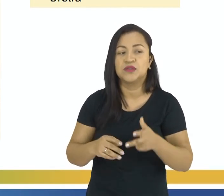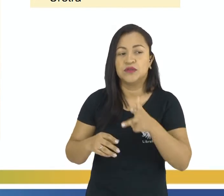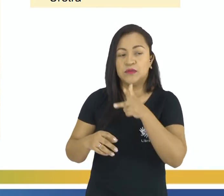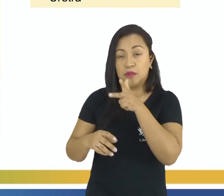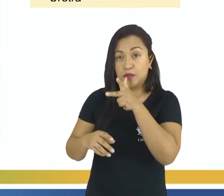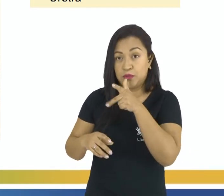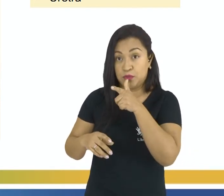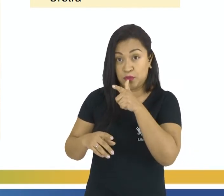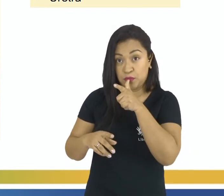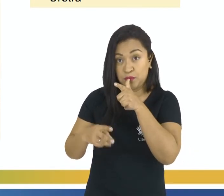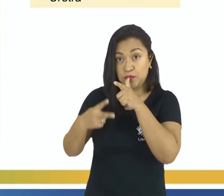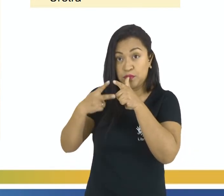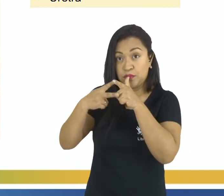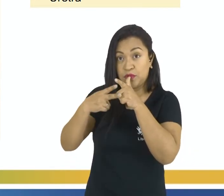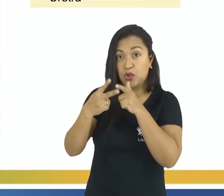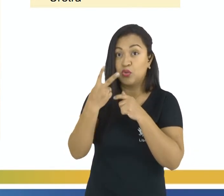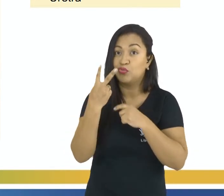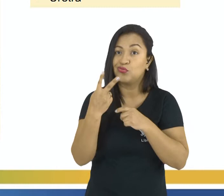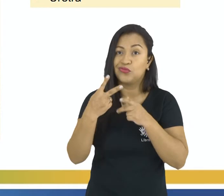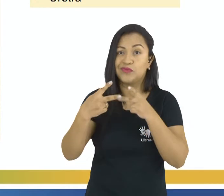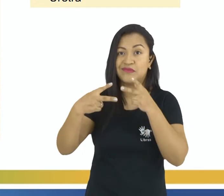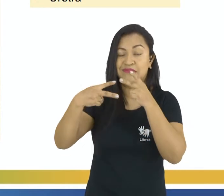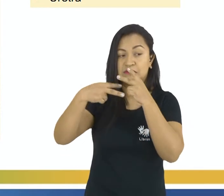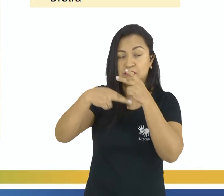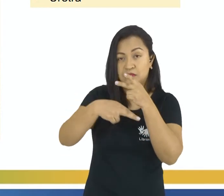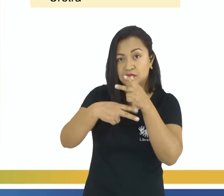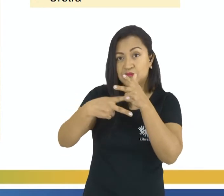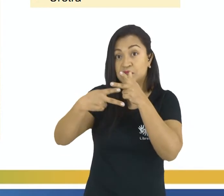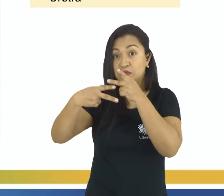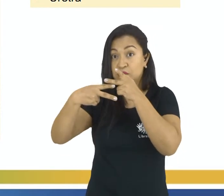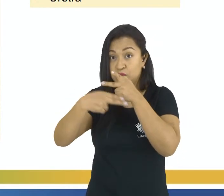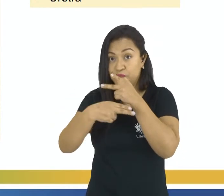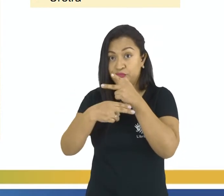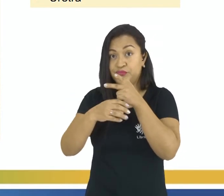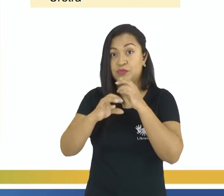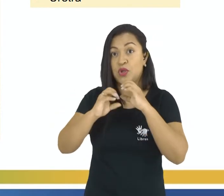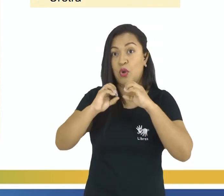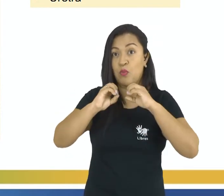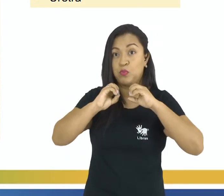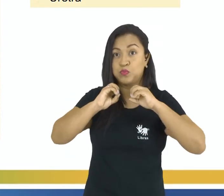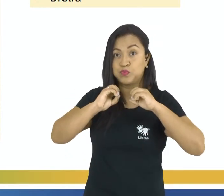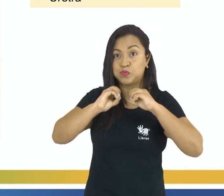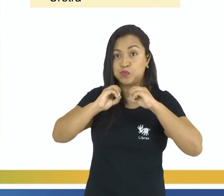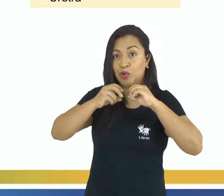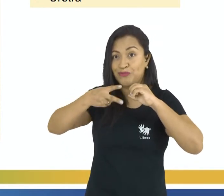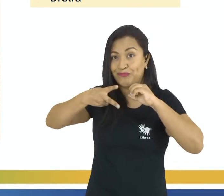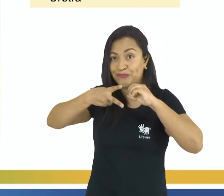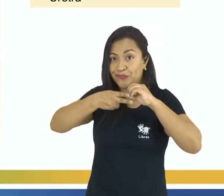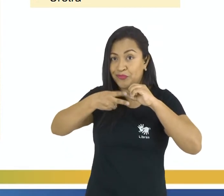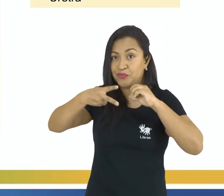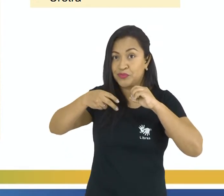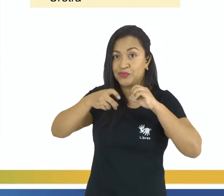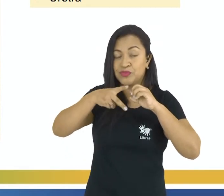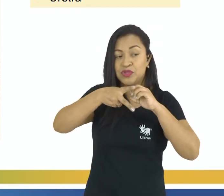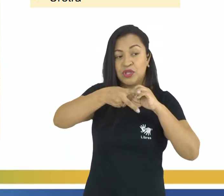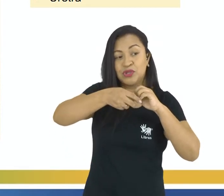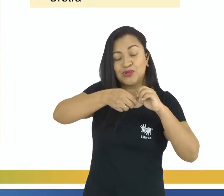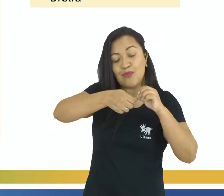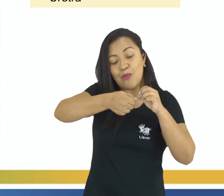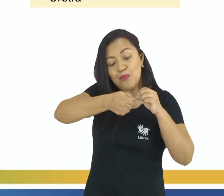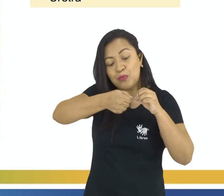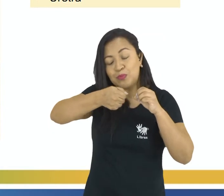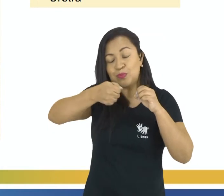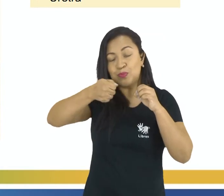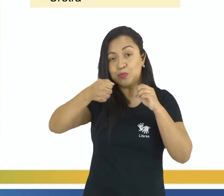ductos deferentes. Então, faz um pequeno corte no saco escrotal, puxa esse ducto